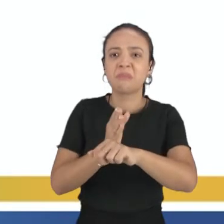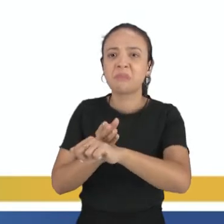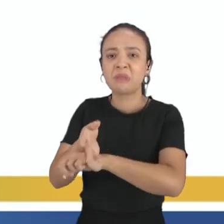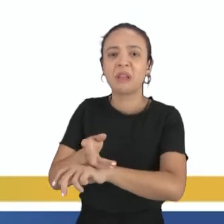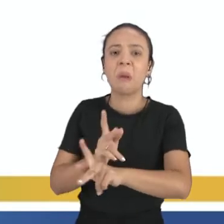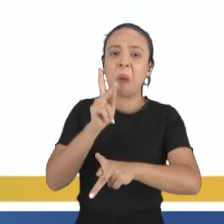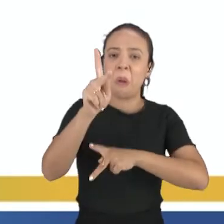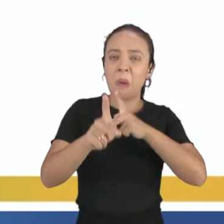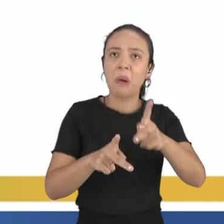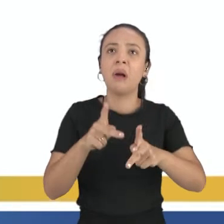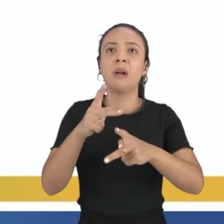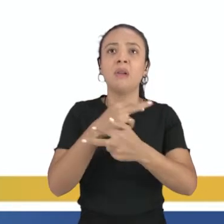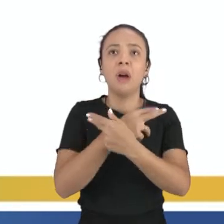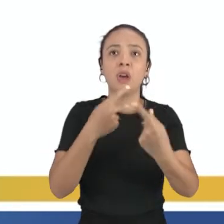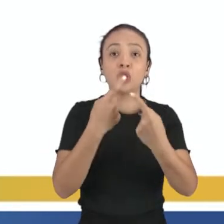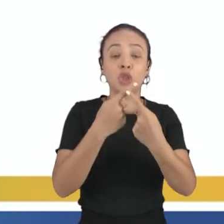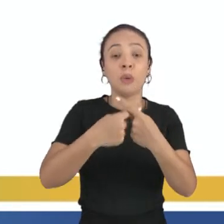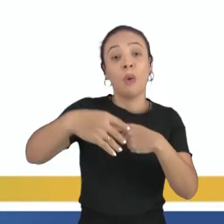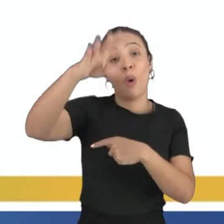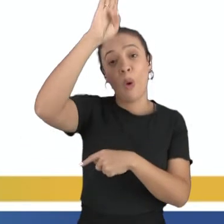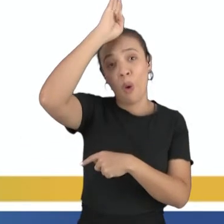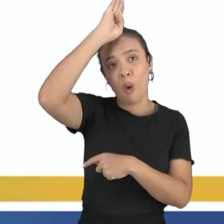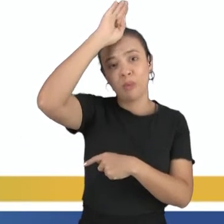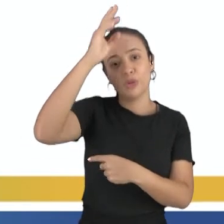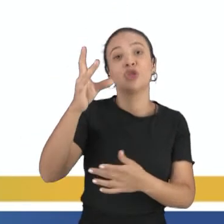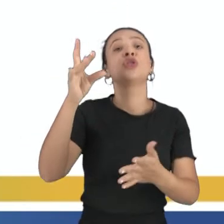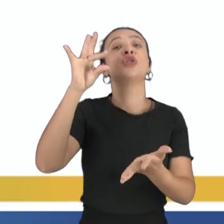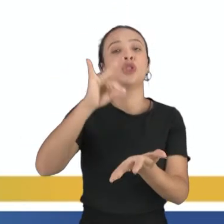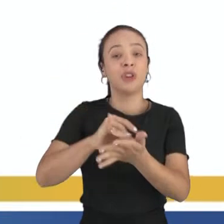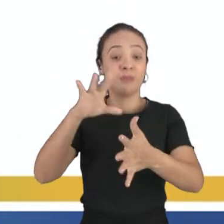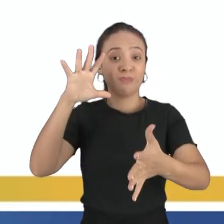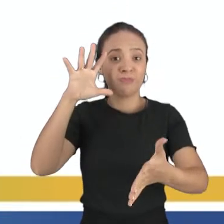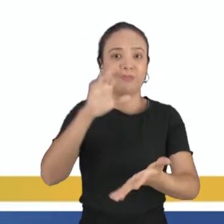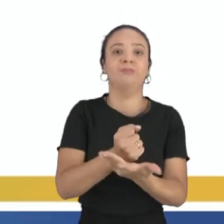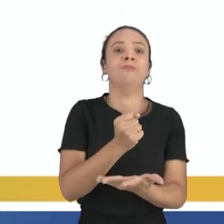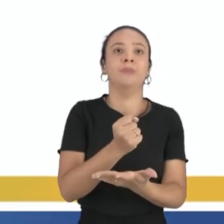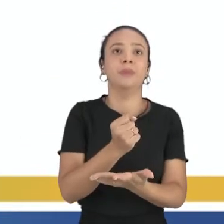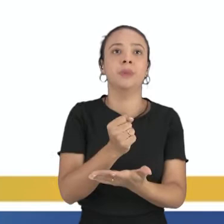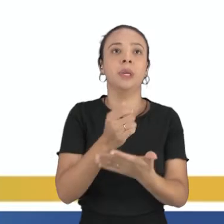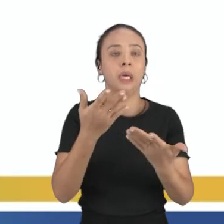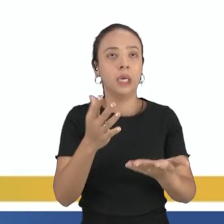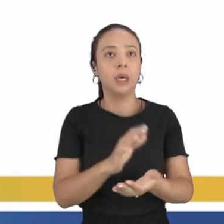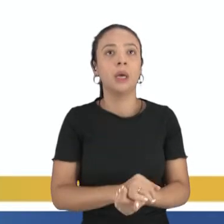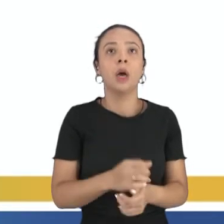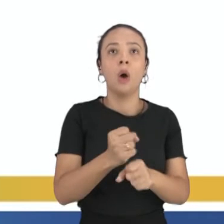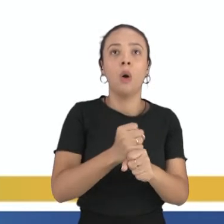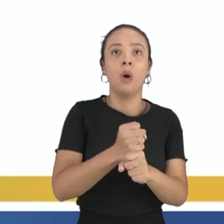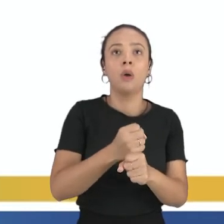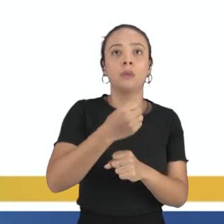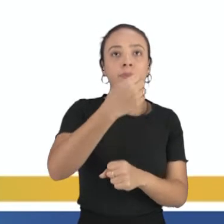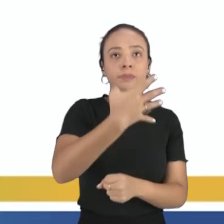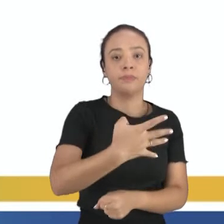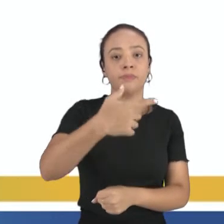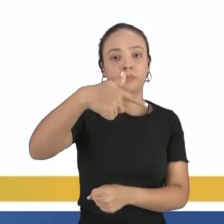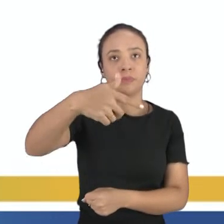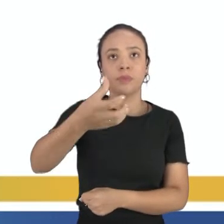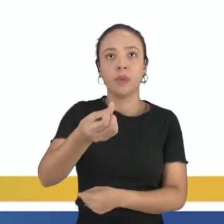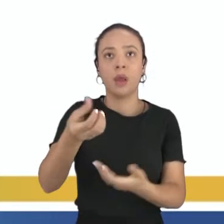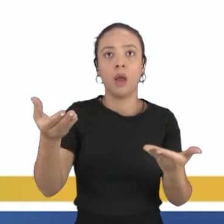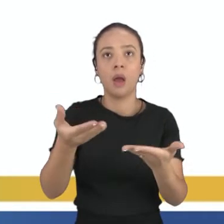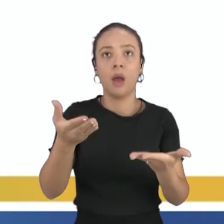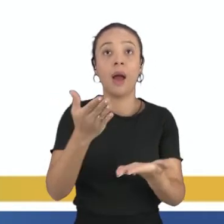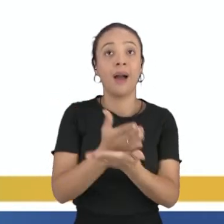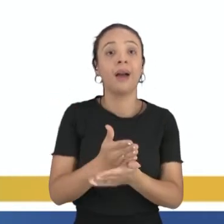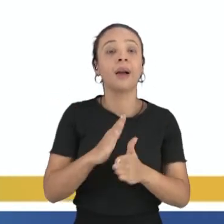povos bárbaros, Roma é tomada definitivamente e fica estabelecido que a partir do ano de 476 tem